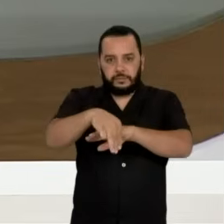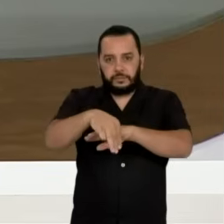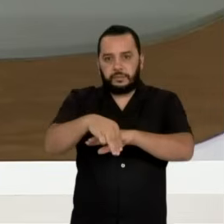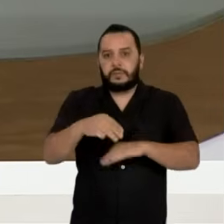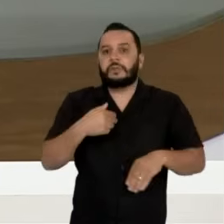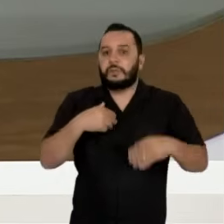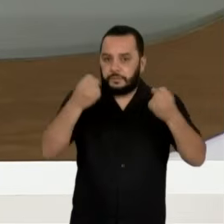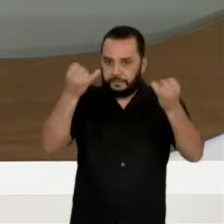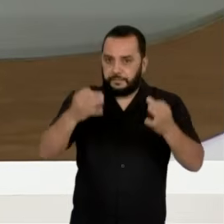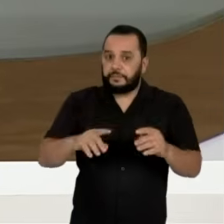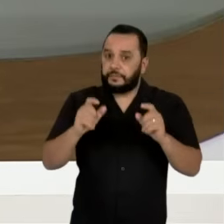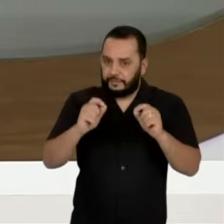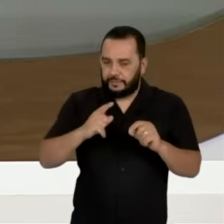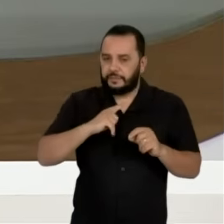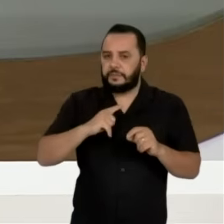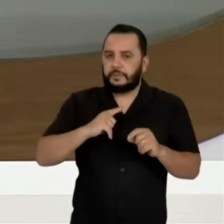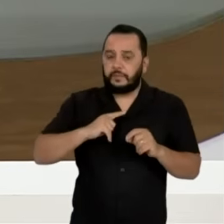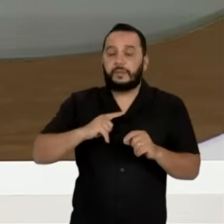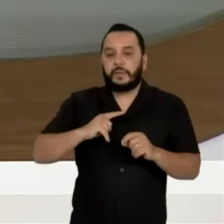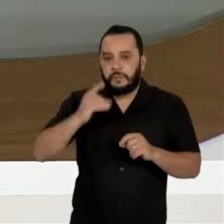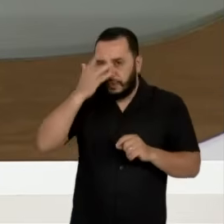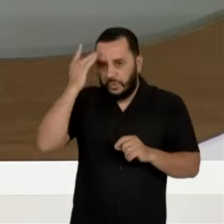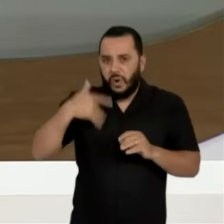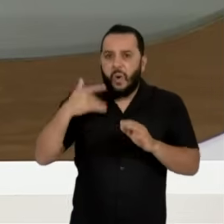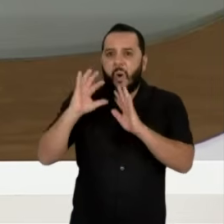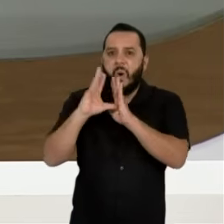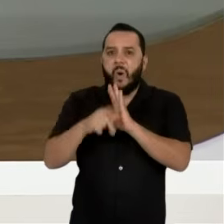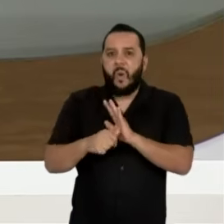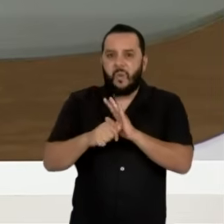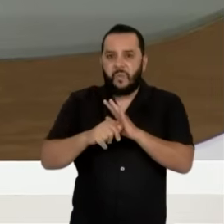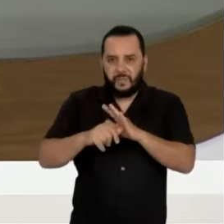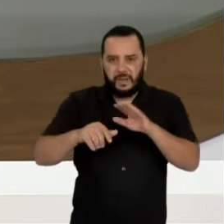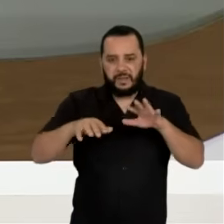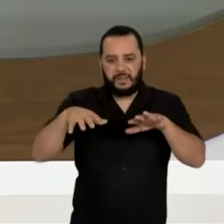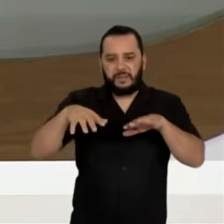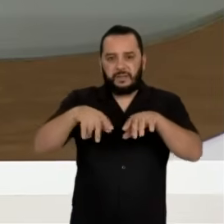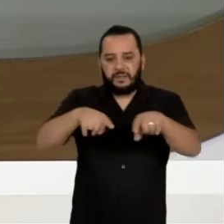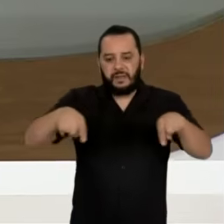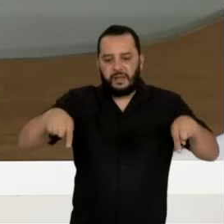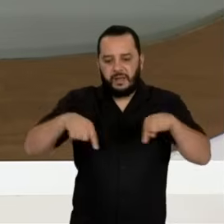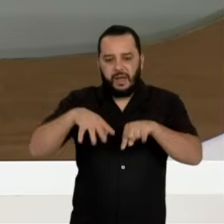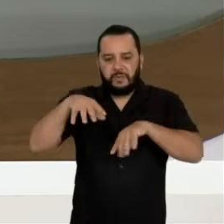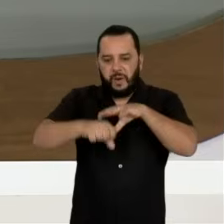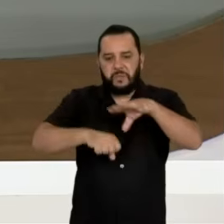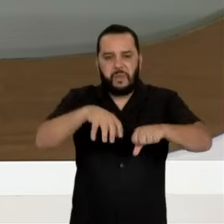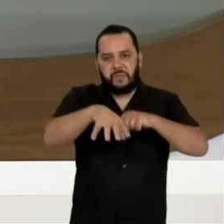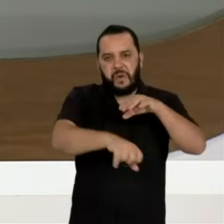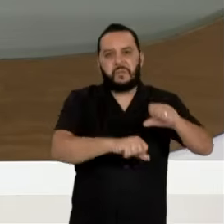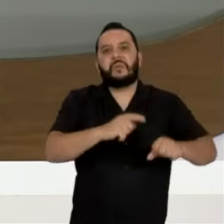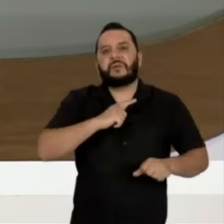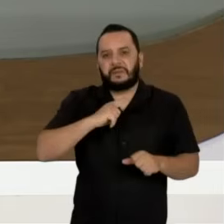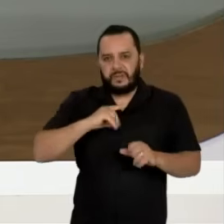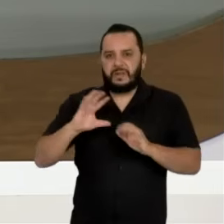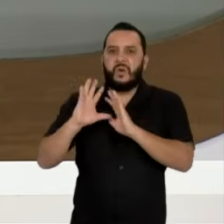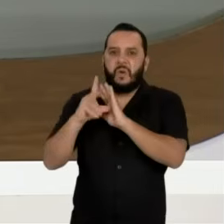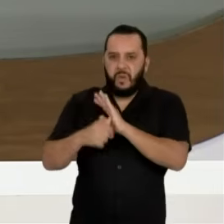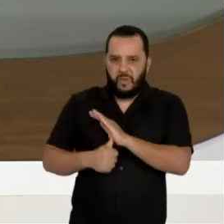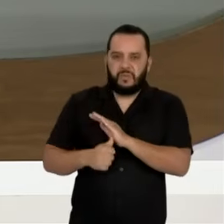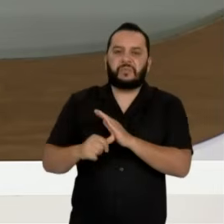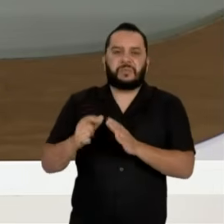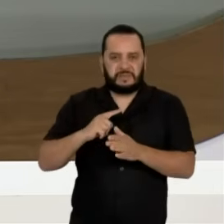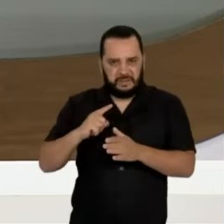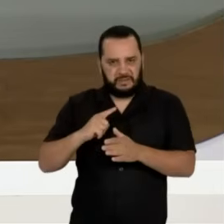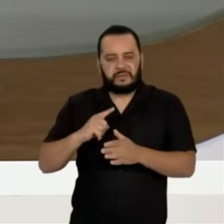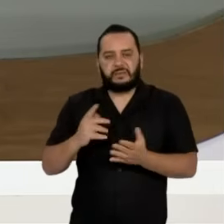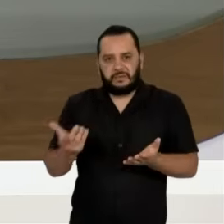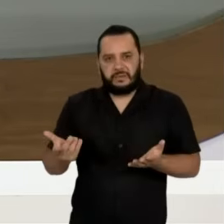pressão de grileiros, ele usa essa expressão para dizer que é uma área que está tendo muita pressão de grilagem,